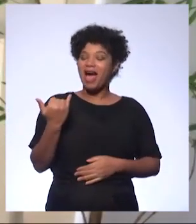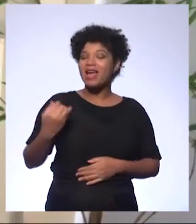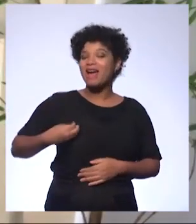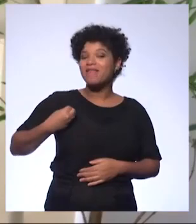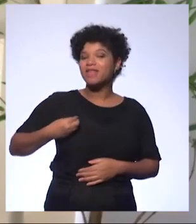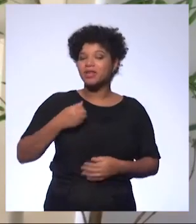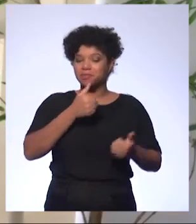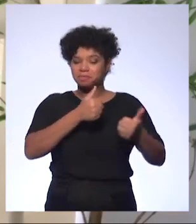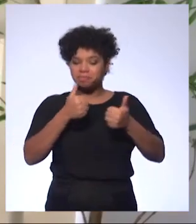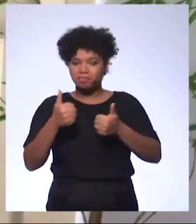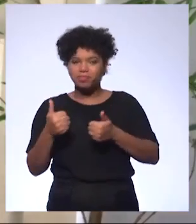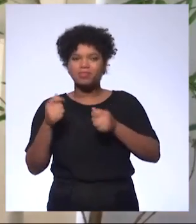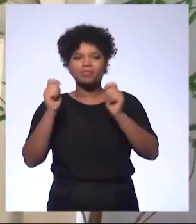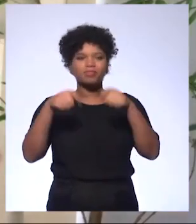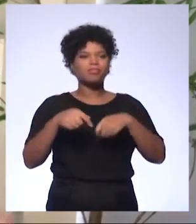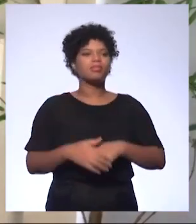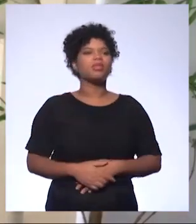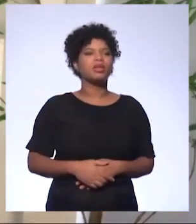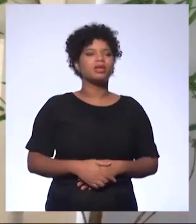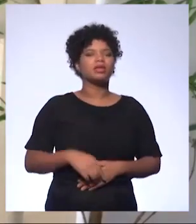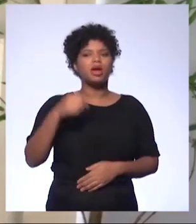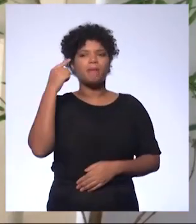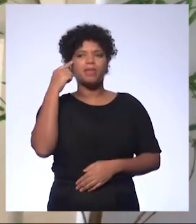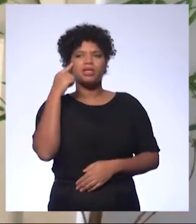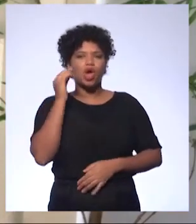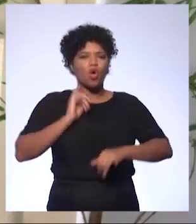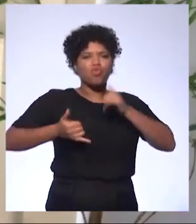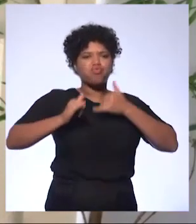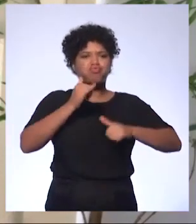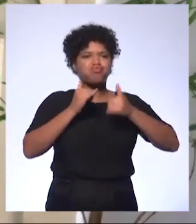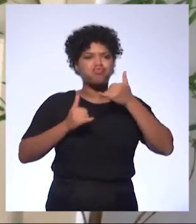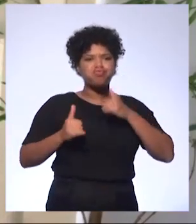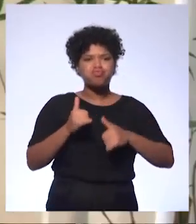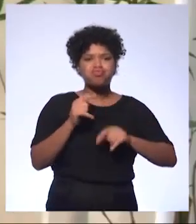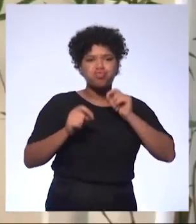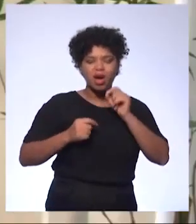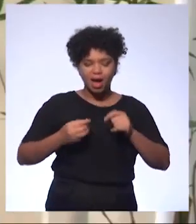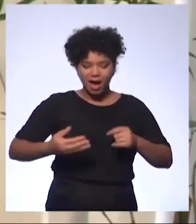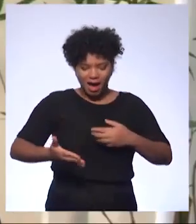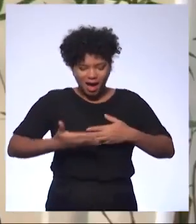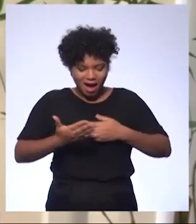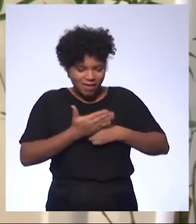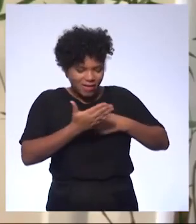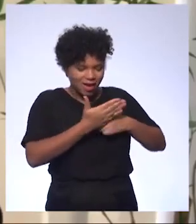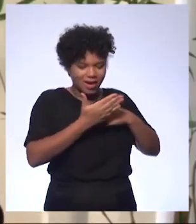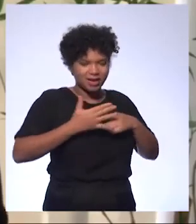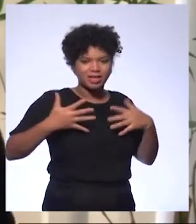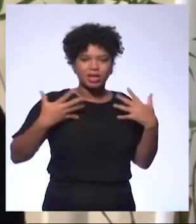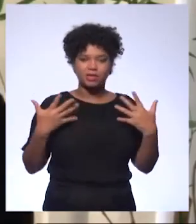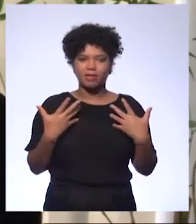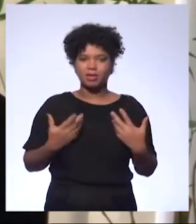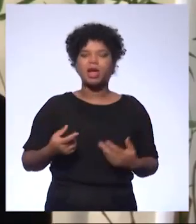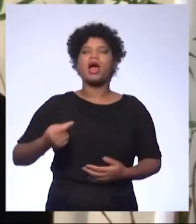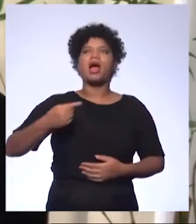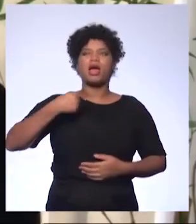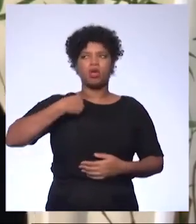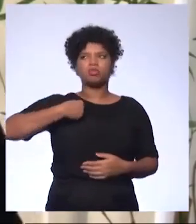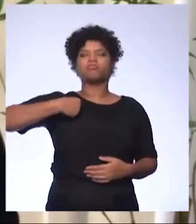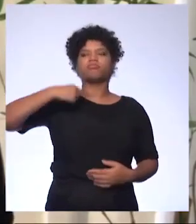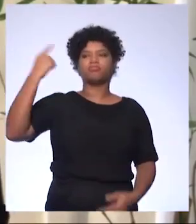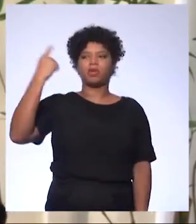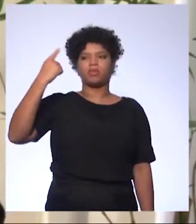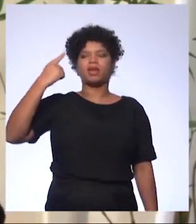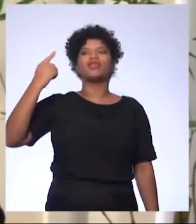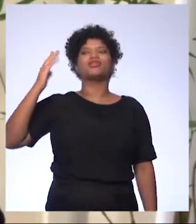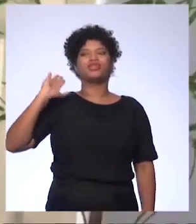que te abastece? O que te enche de energia? O que te deixa vivo? Primeiro você vai fazer por você. Depois que o